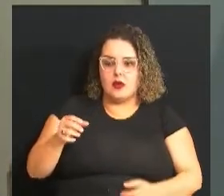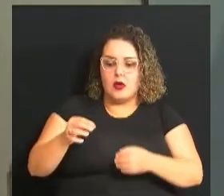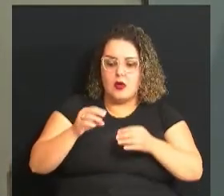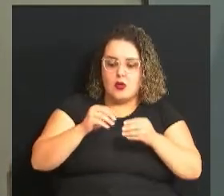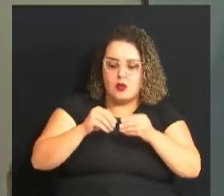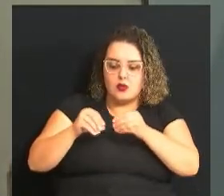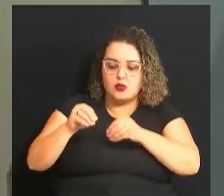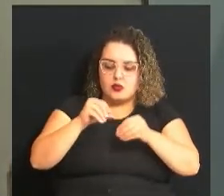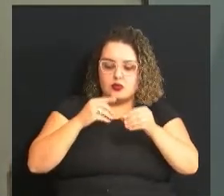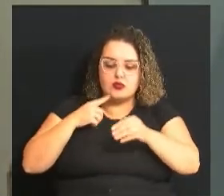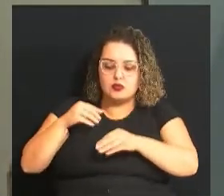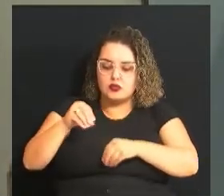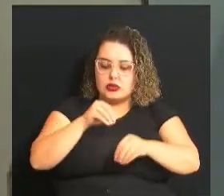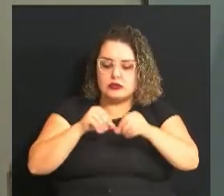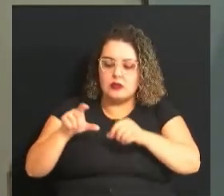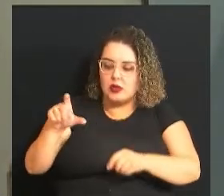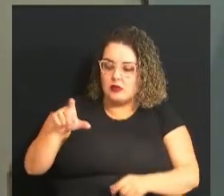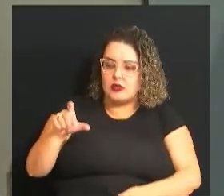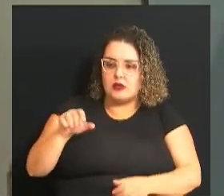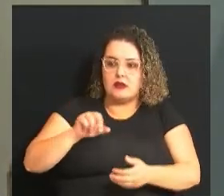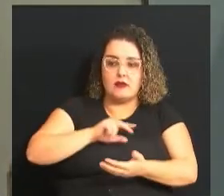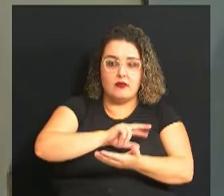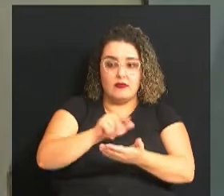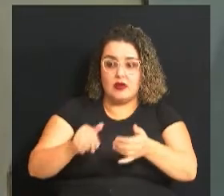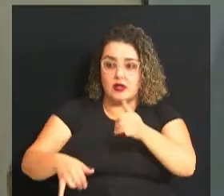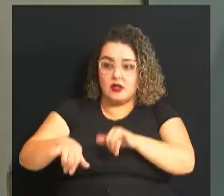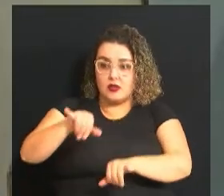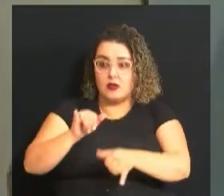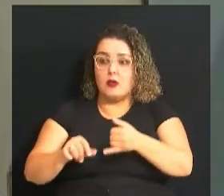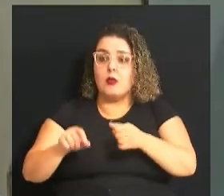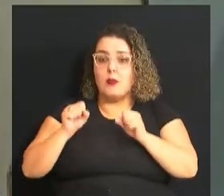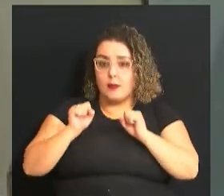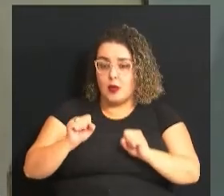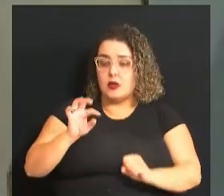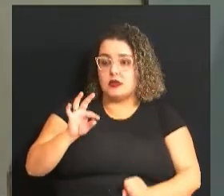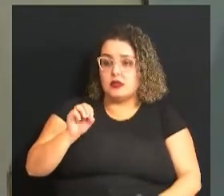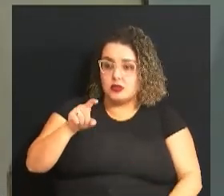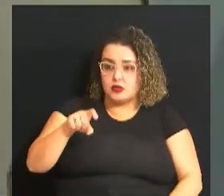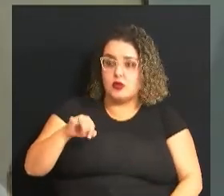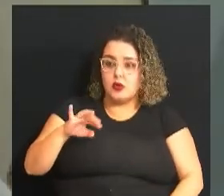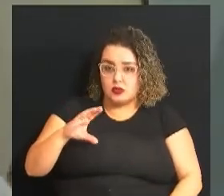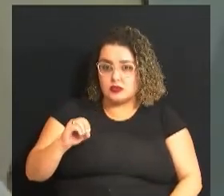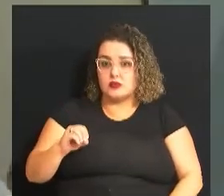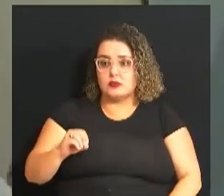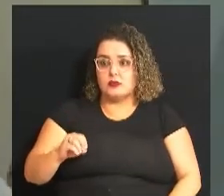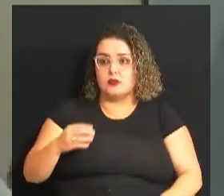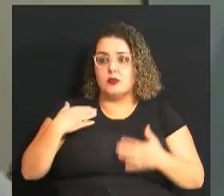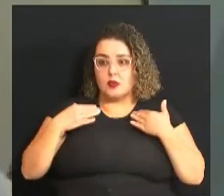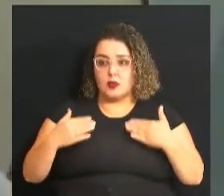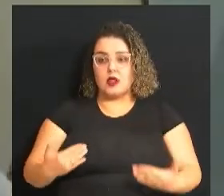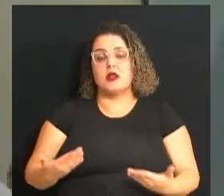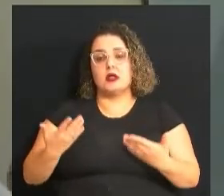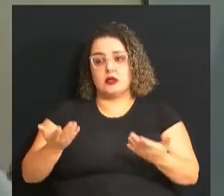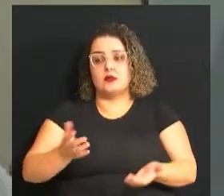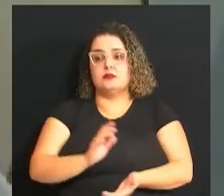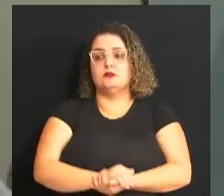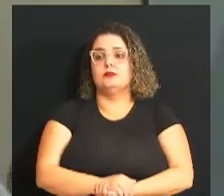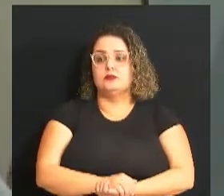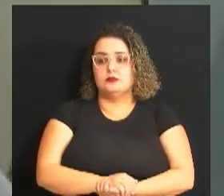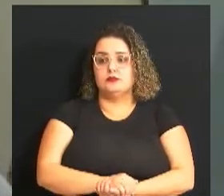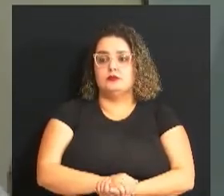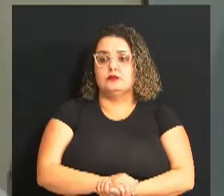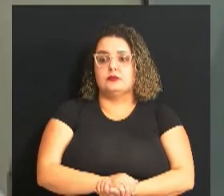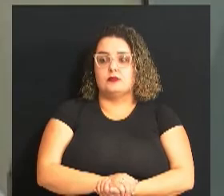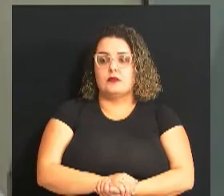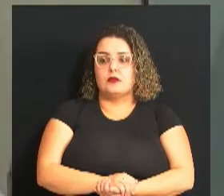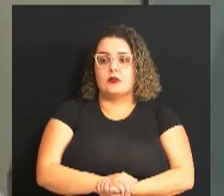saquinho, que eles têm vários compostos que podem ser tóxicos também para o nosso organismo, e acaba causando uma sobrecarga